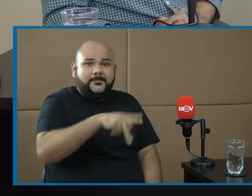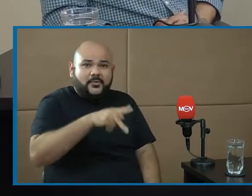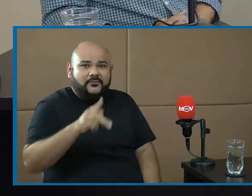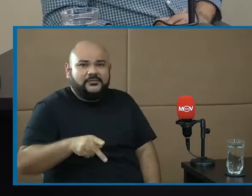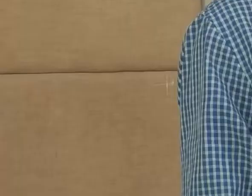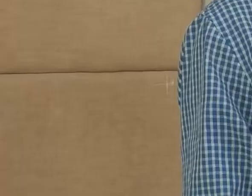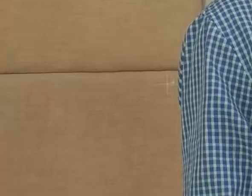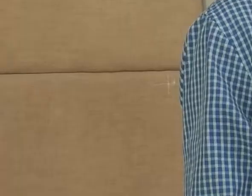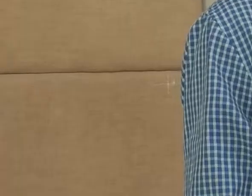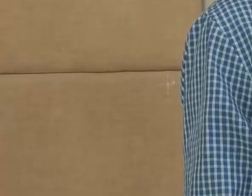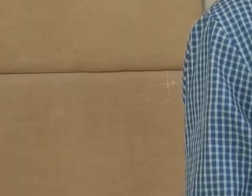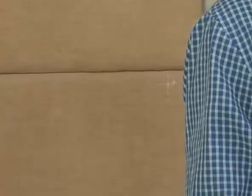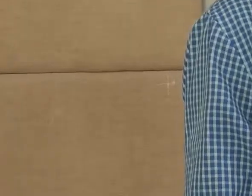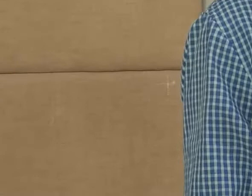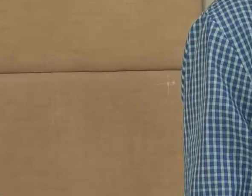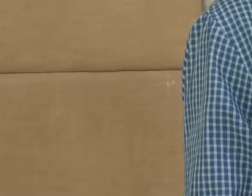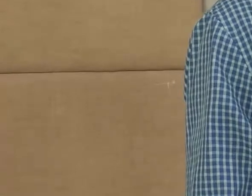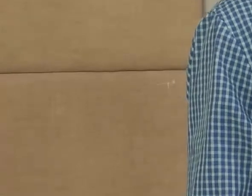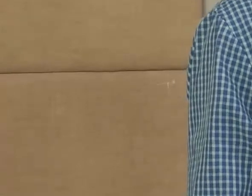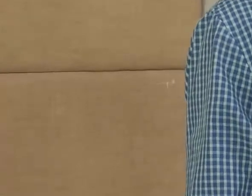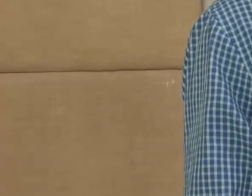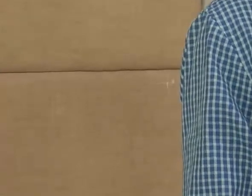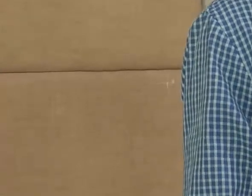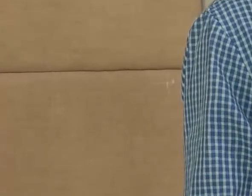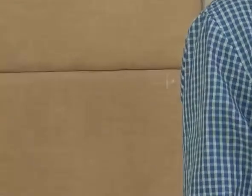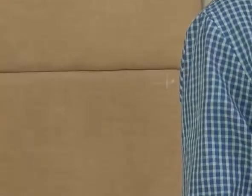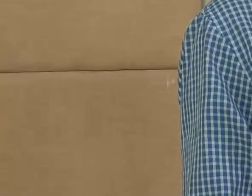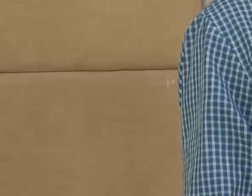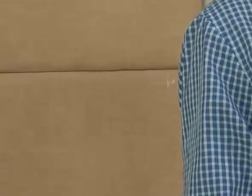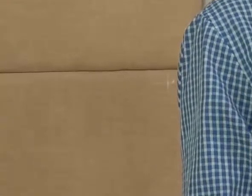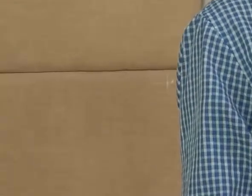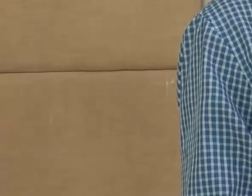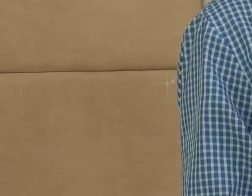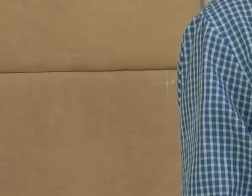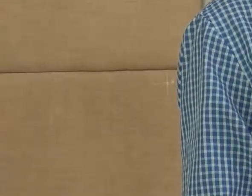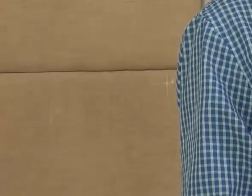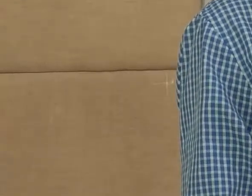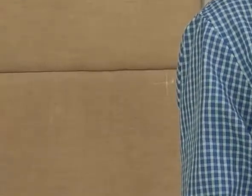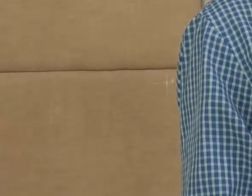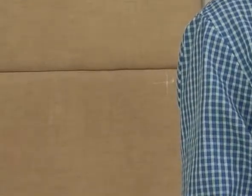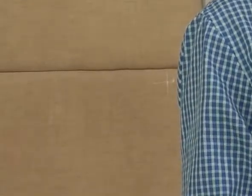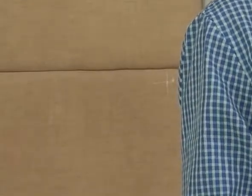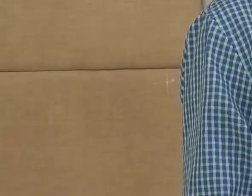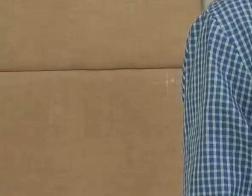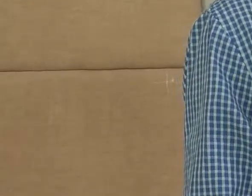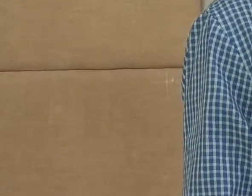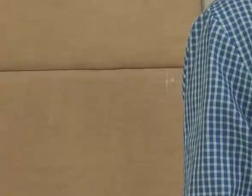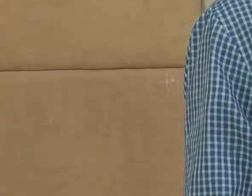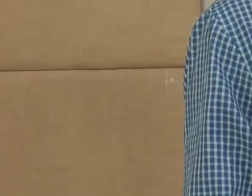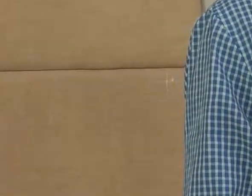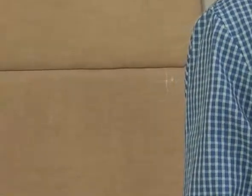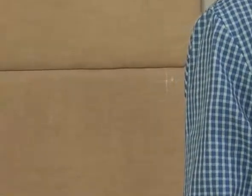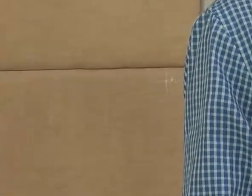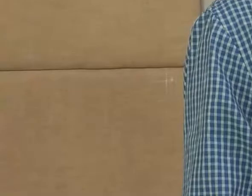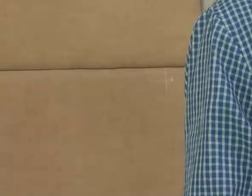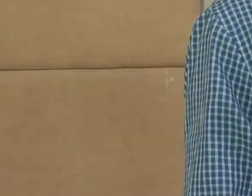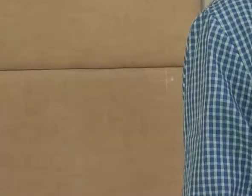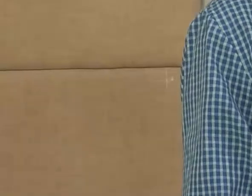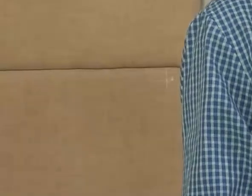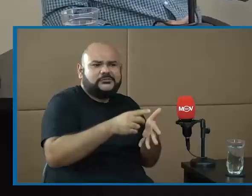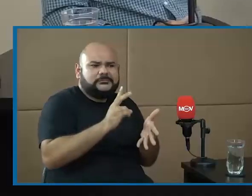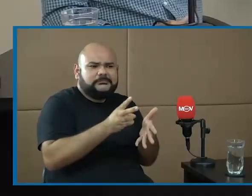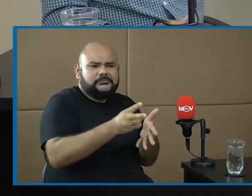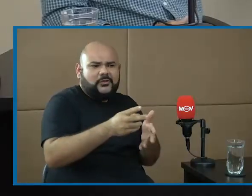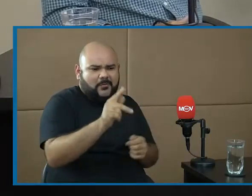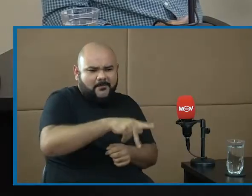Espírito Santo. O que leva um profissional de línguas, um profissional como você, a se dedicar, a se doar? E você não é só